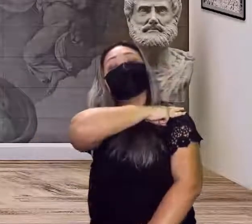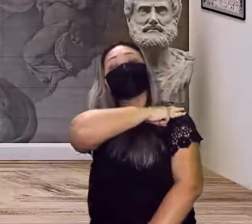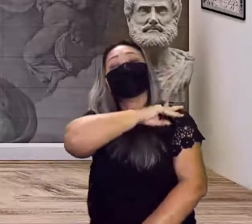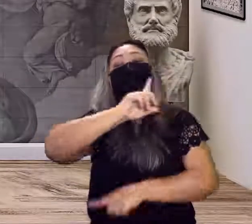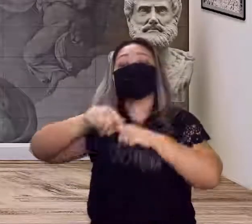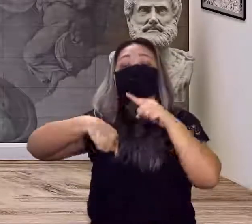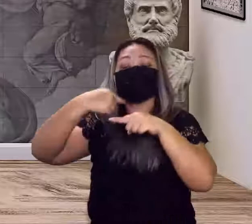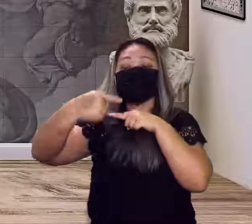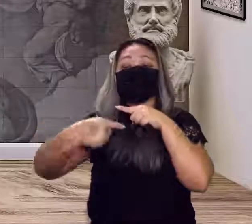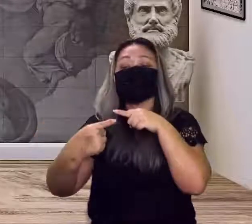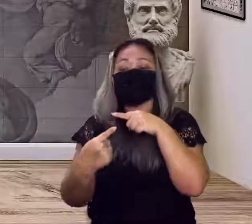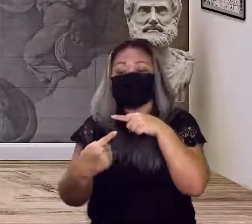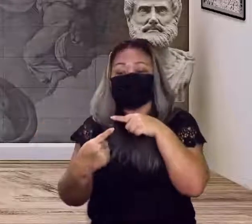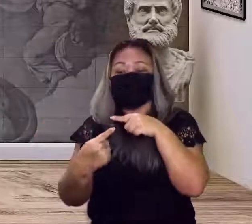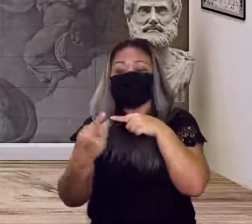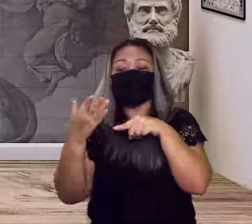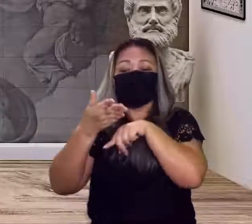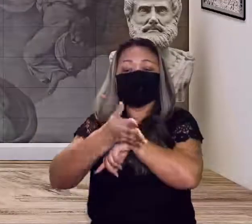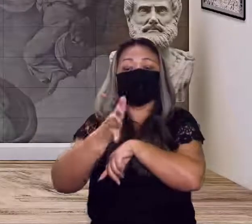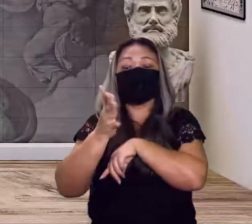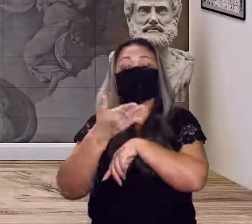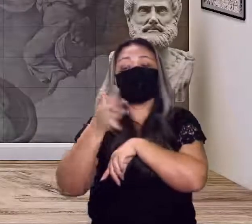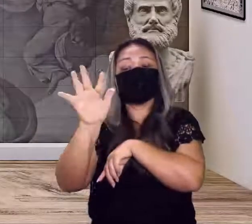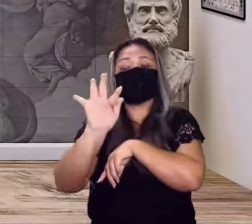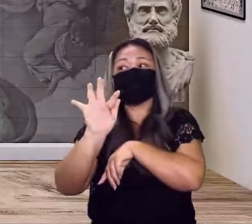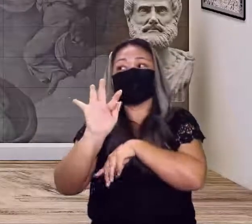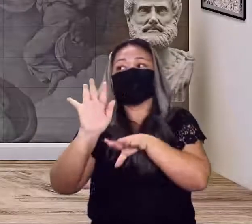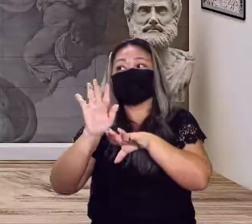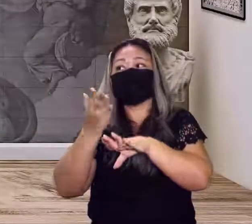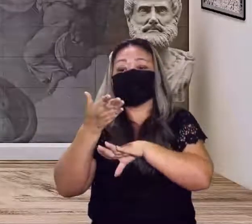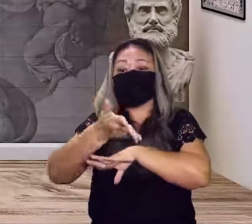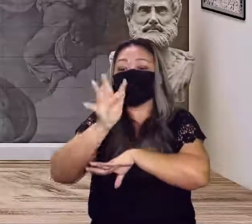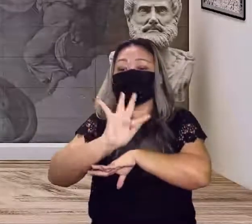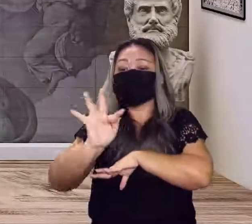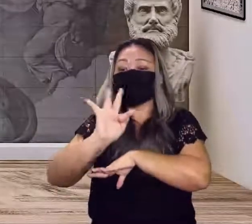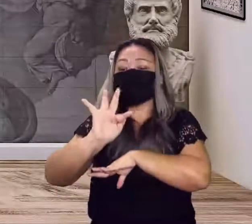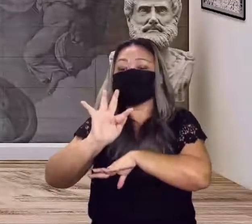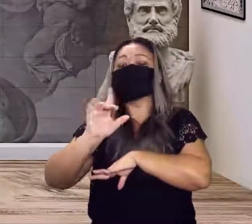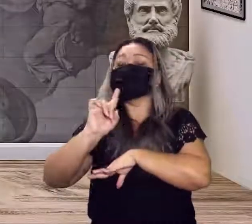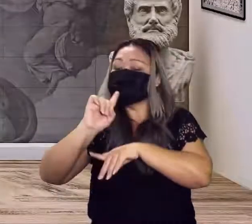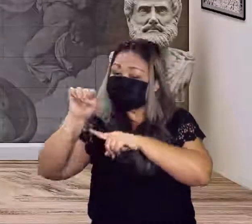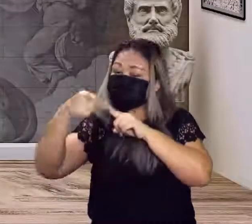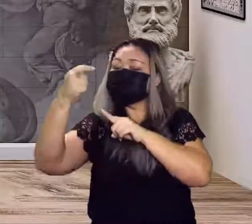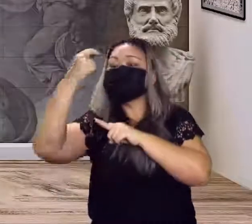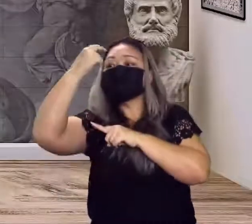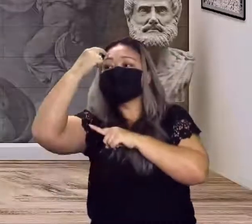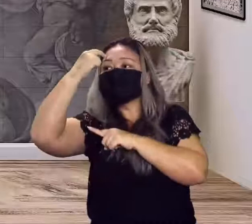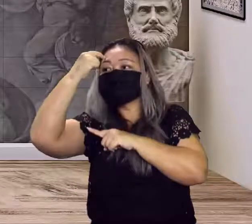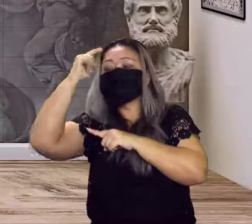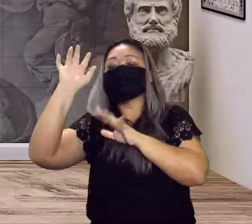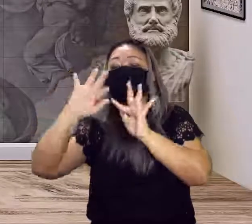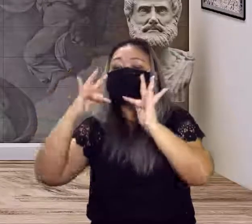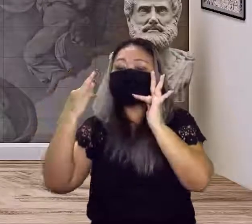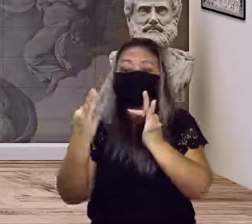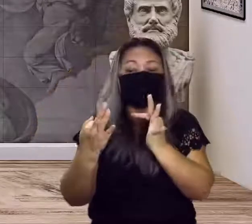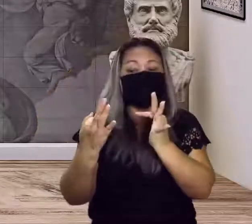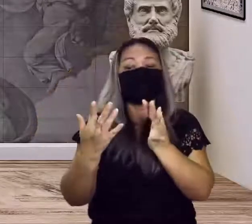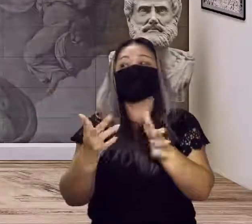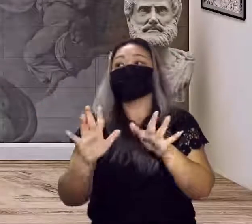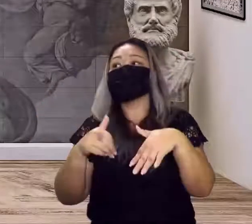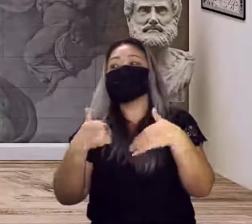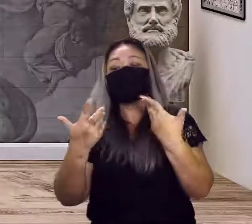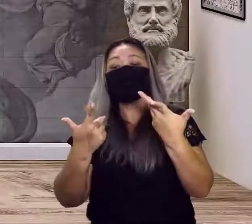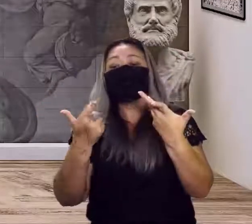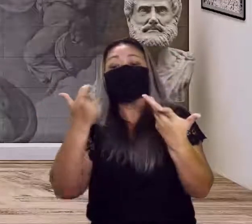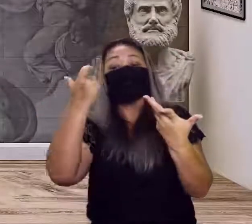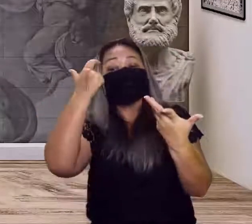Aí depois, lá na frente, entrei dentro da porta da faculdade. Aí fui, faço outra reflexão. Aí família. Gente, hoje